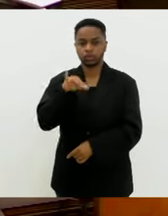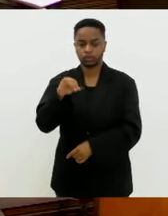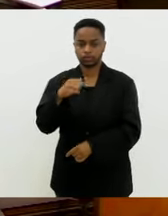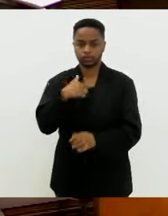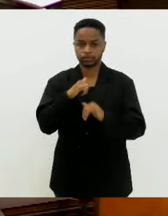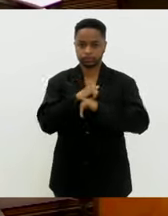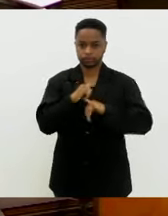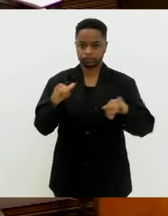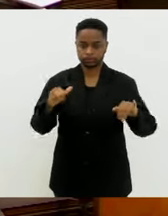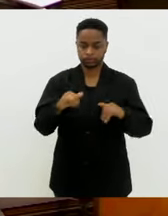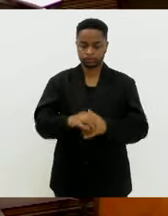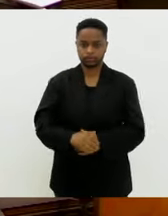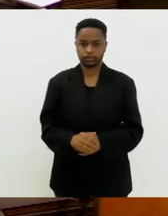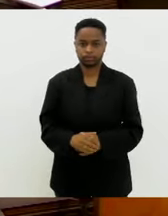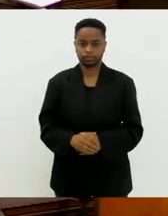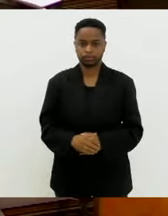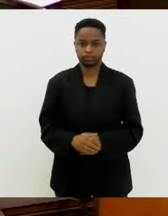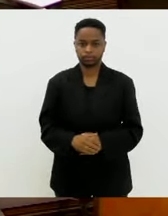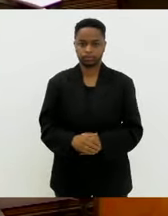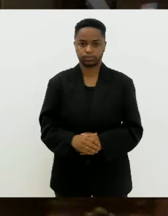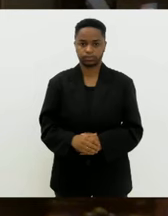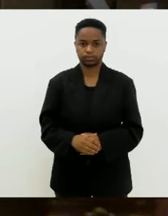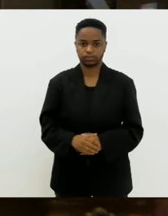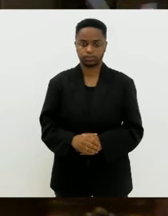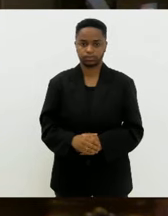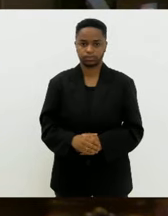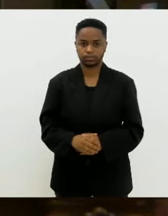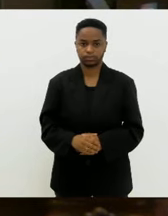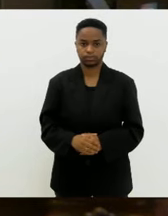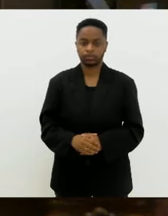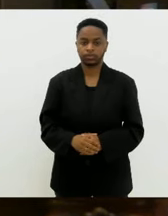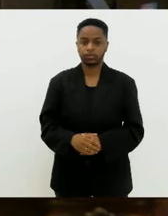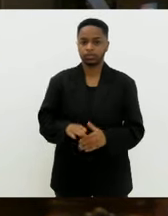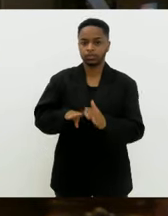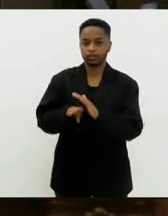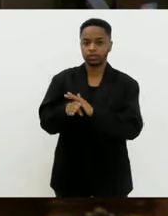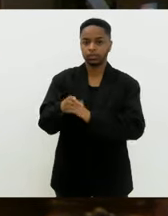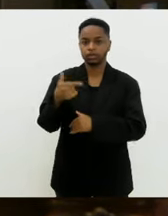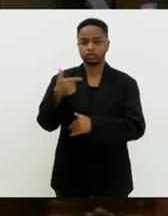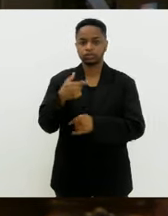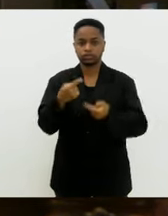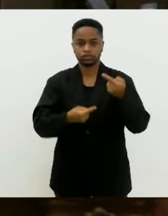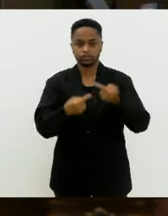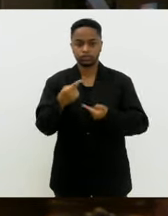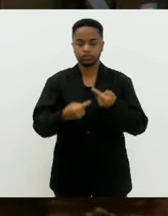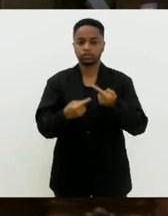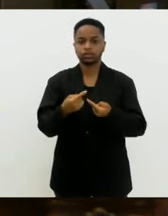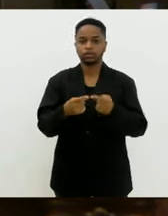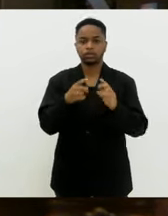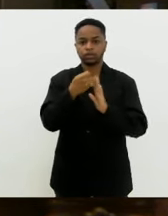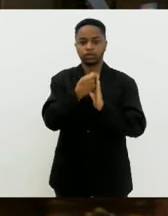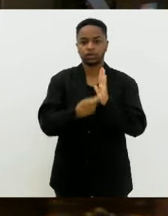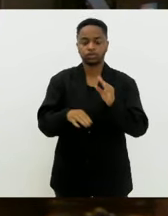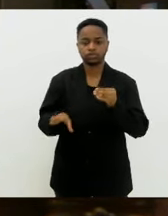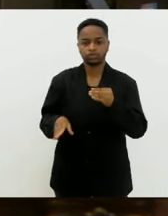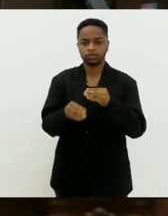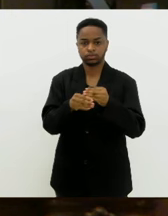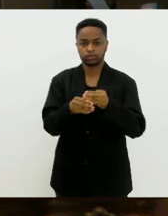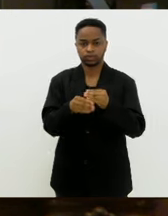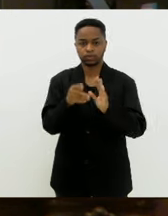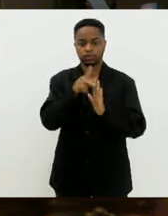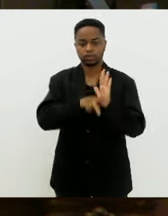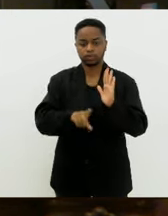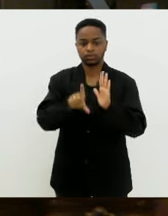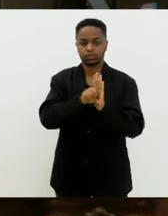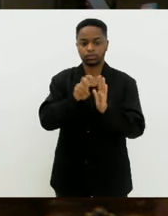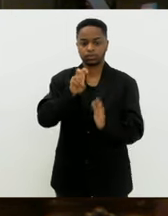Anuncio... Em tramitação ordinária, em segunda discussão, redação do vencido, assim emendada, projeto de lei